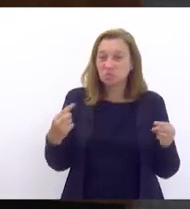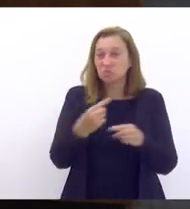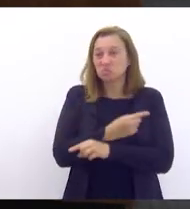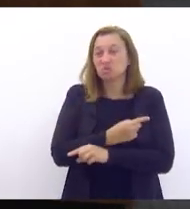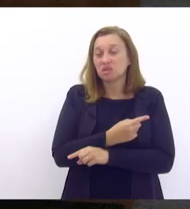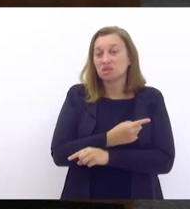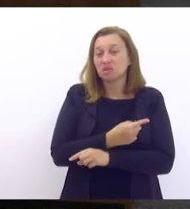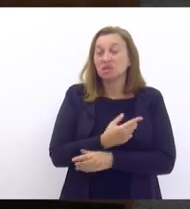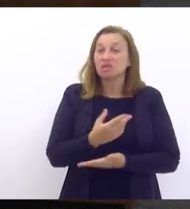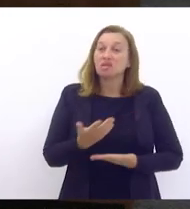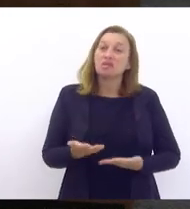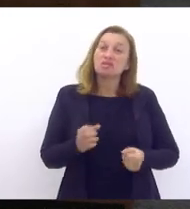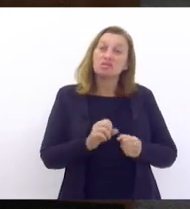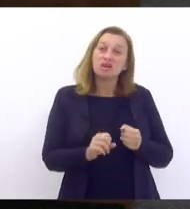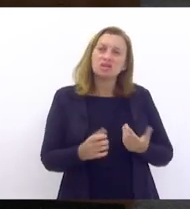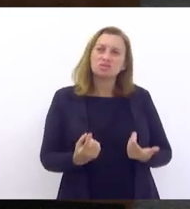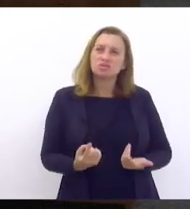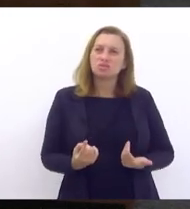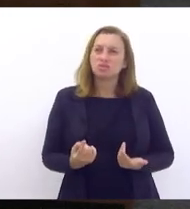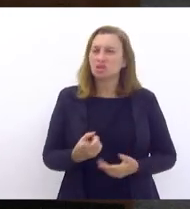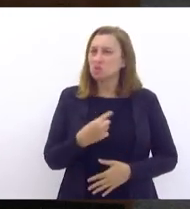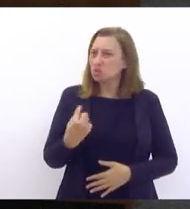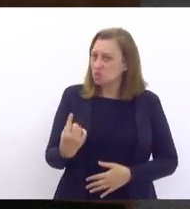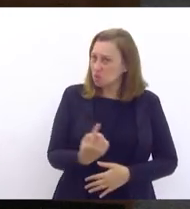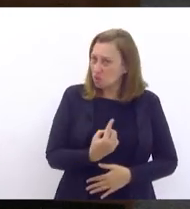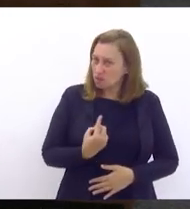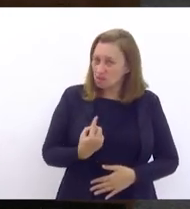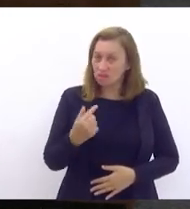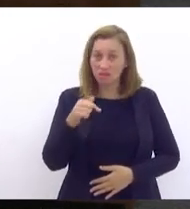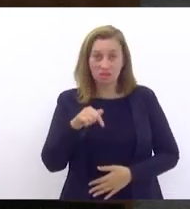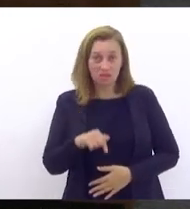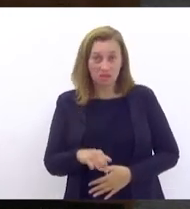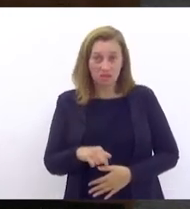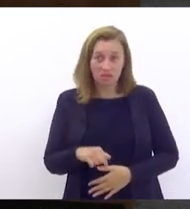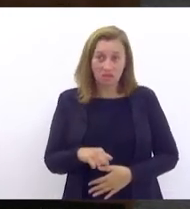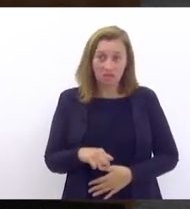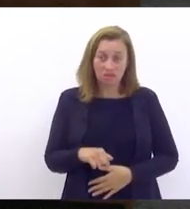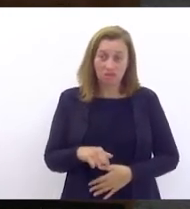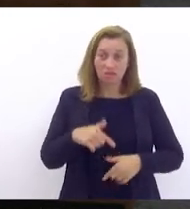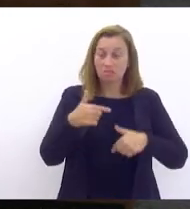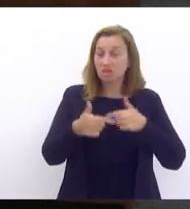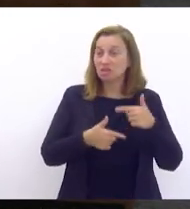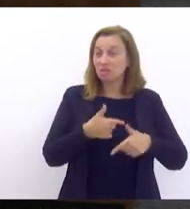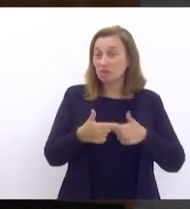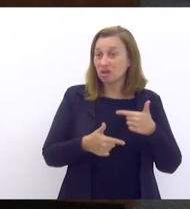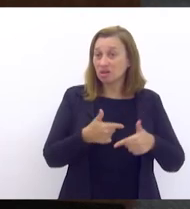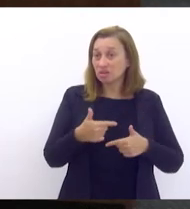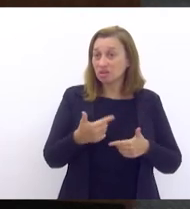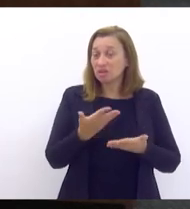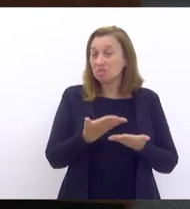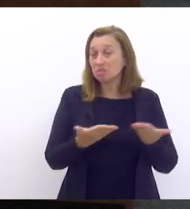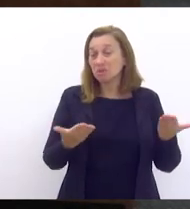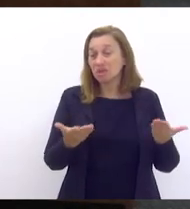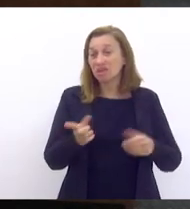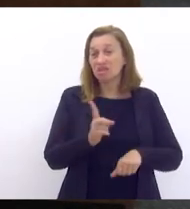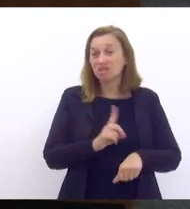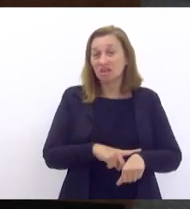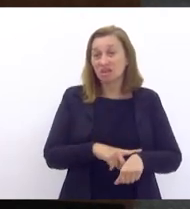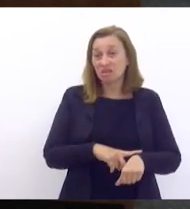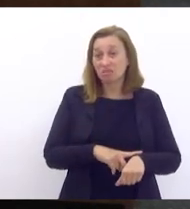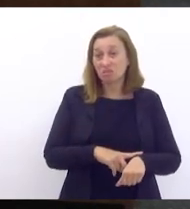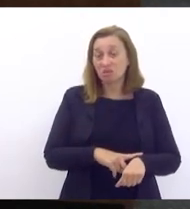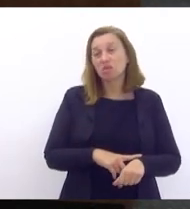improdutivos, que faz com que nós, que estamos aqui para trabalhar, percamos tempo nisso, quando